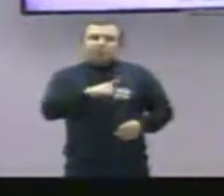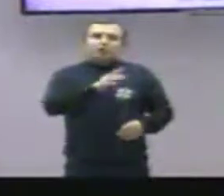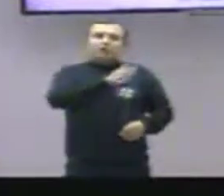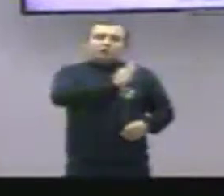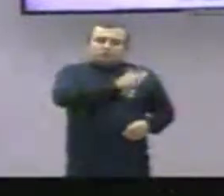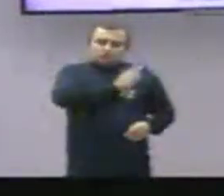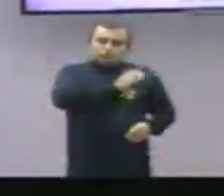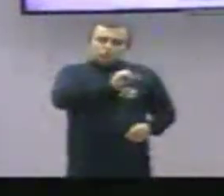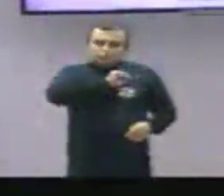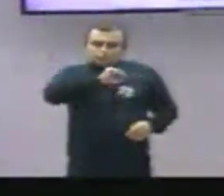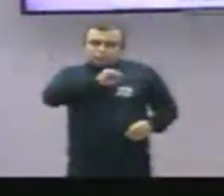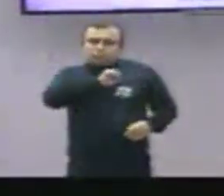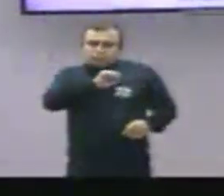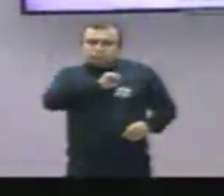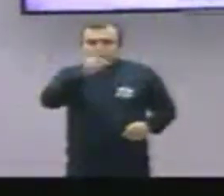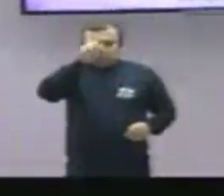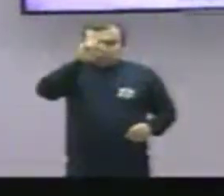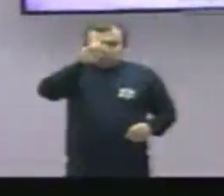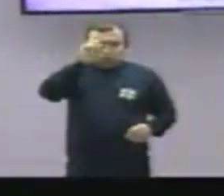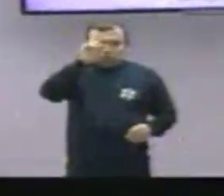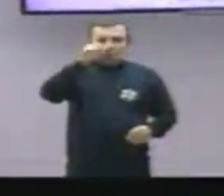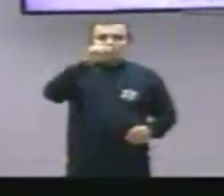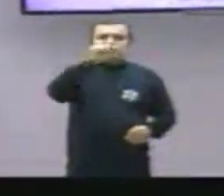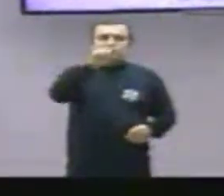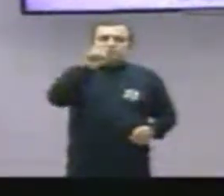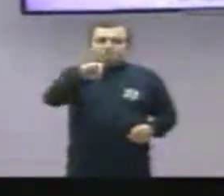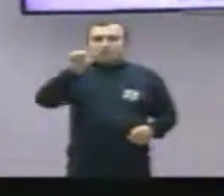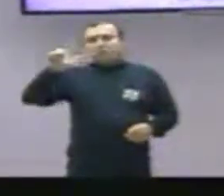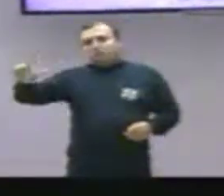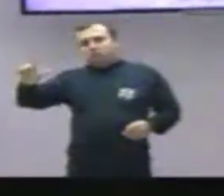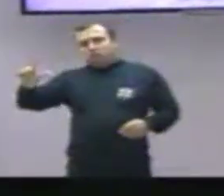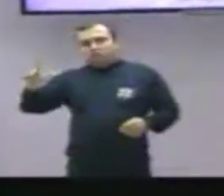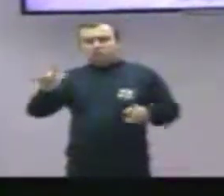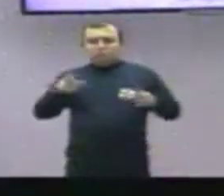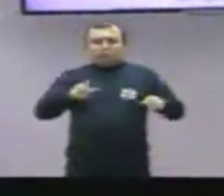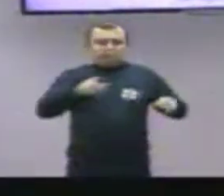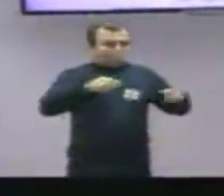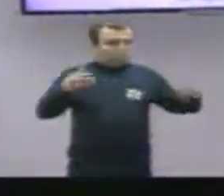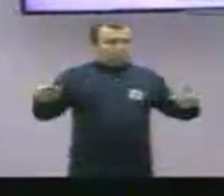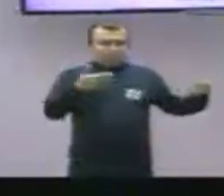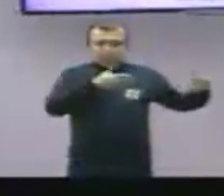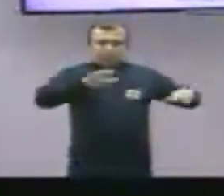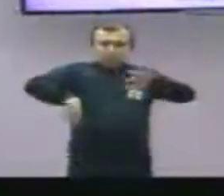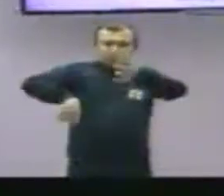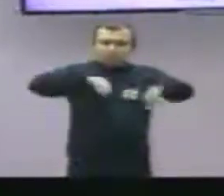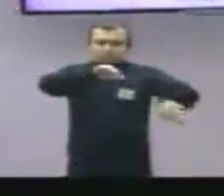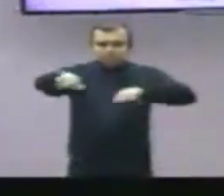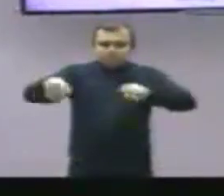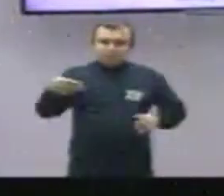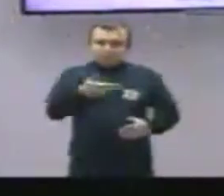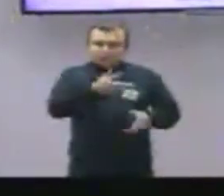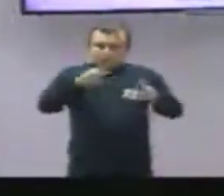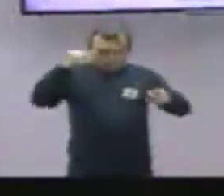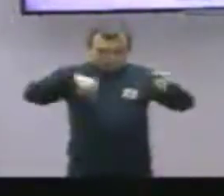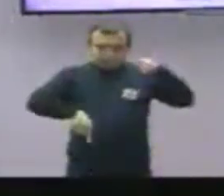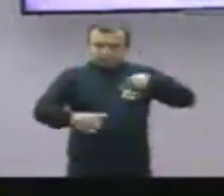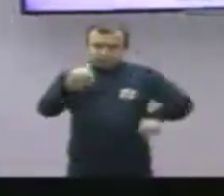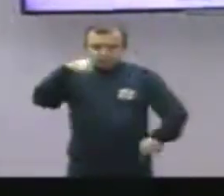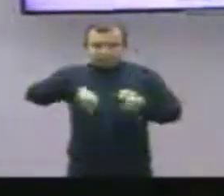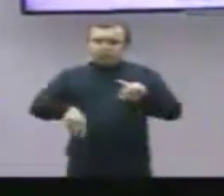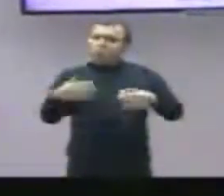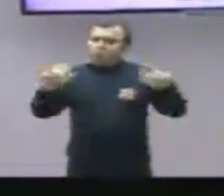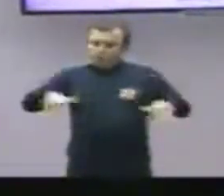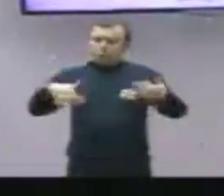bombeia de sangue por dia, 7 mil litros. Já pensou que é uma piscina de sangue dentro do nosso corpo?